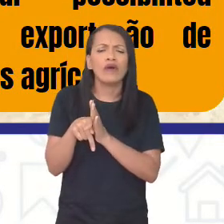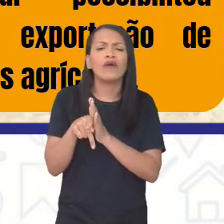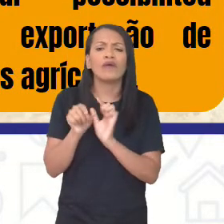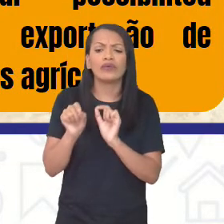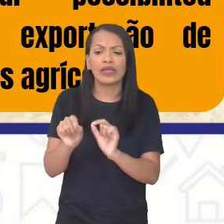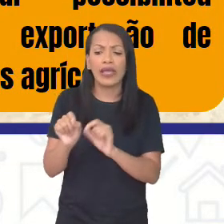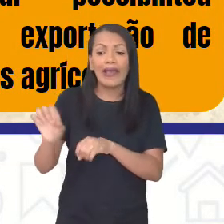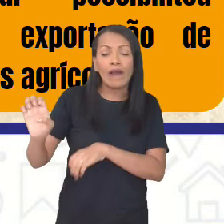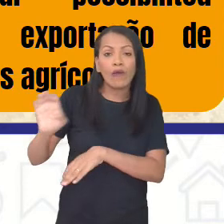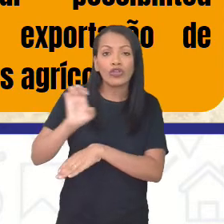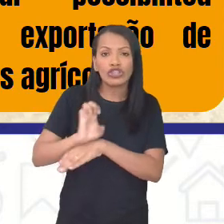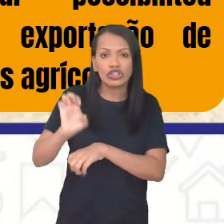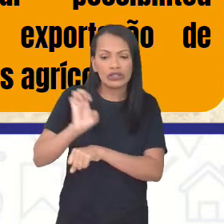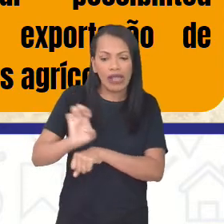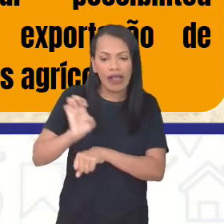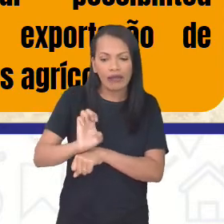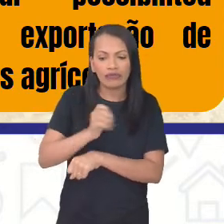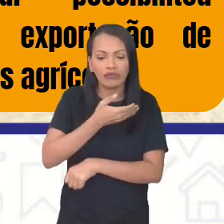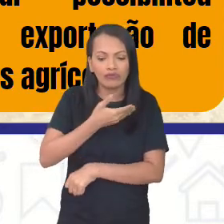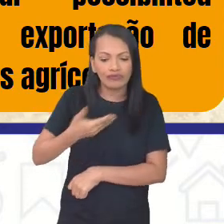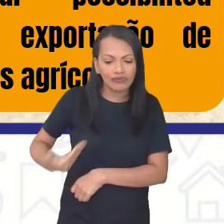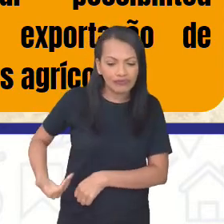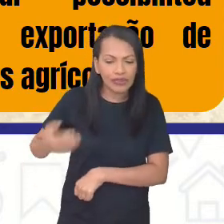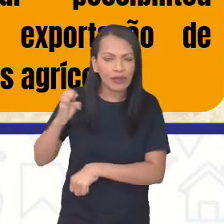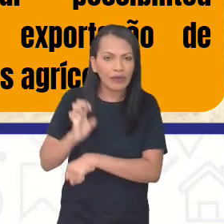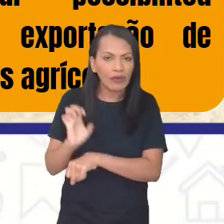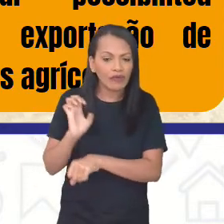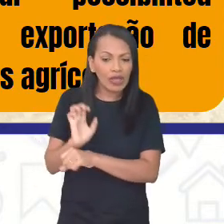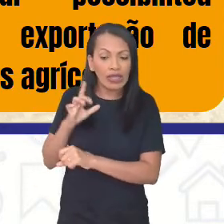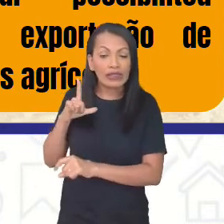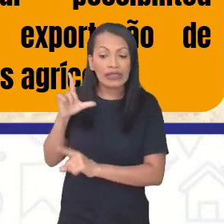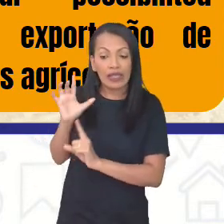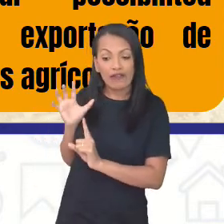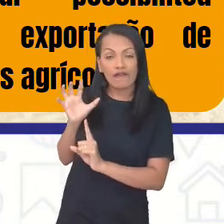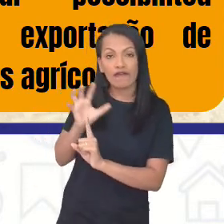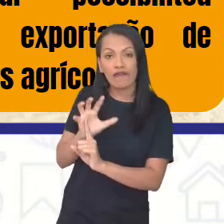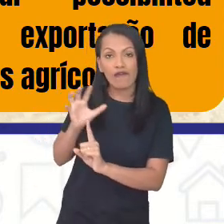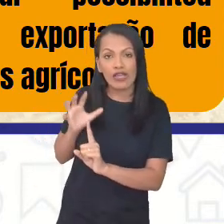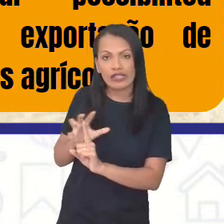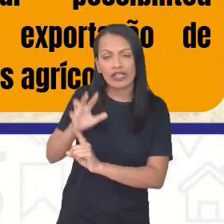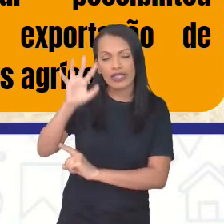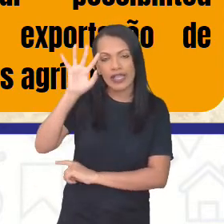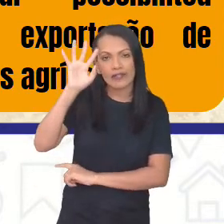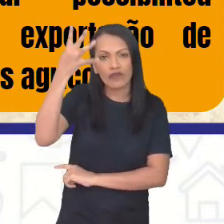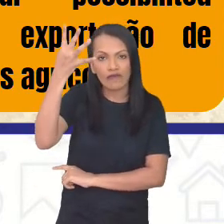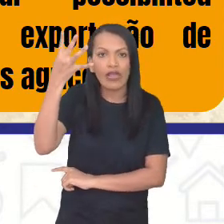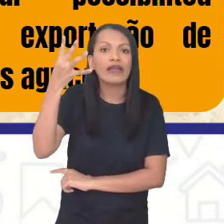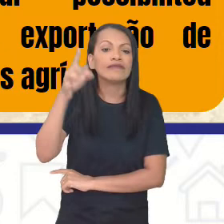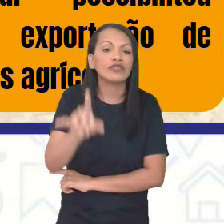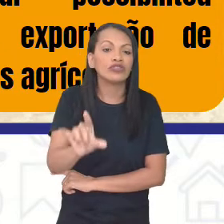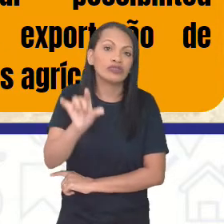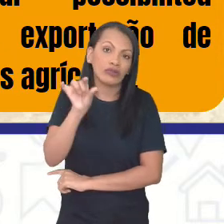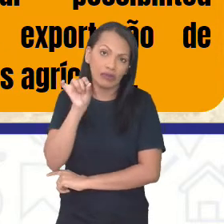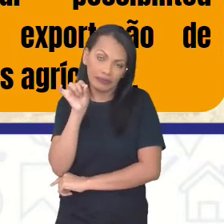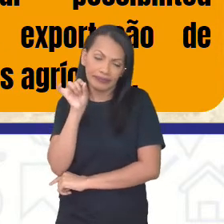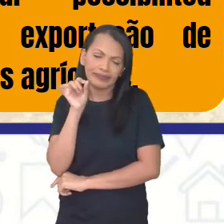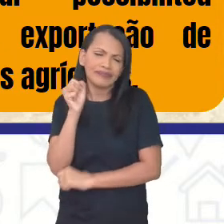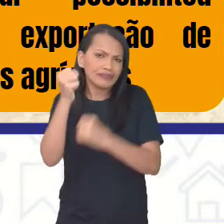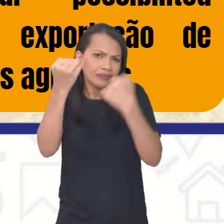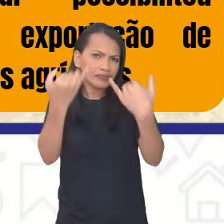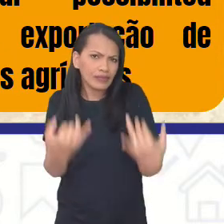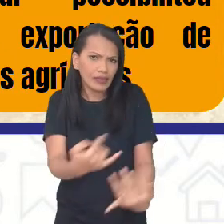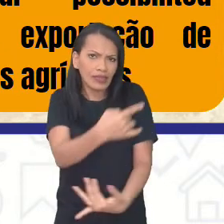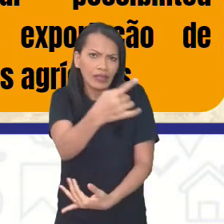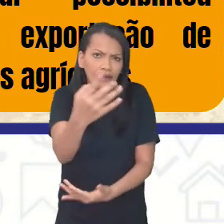intervenção do Estado, né, nas decisões. Então, a gente falou, né, para vocês já